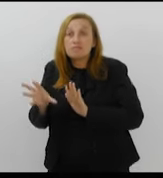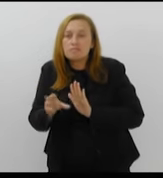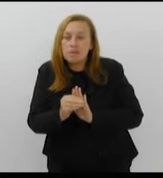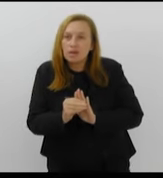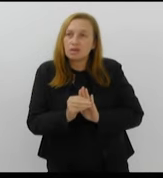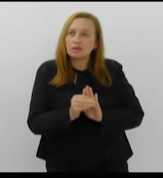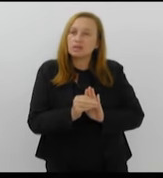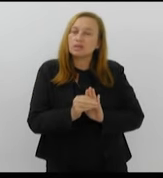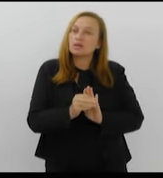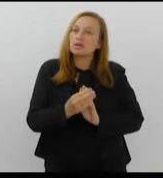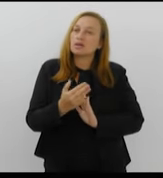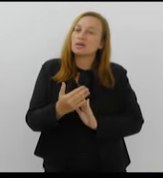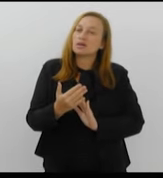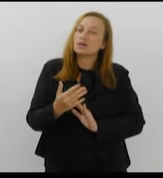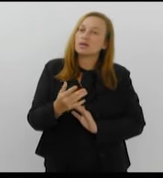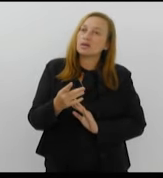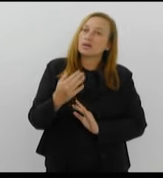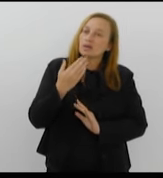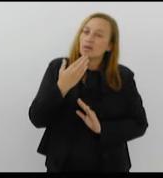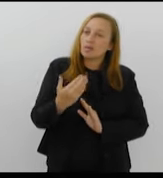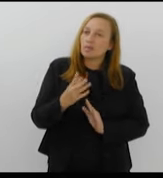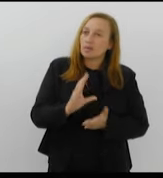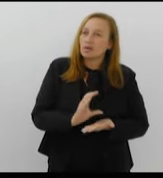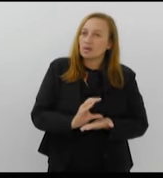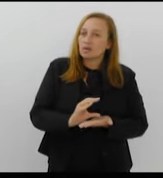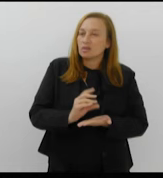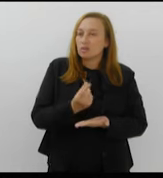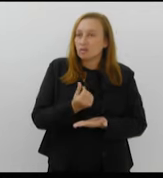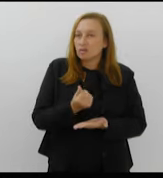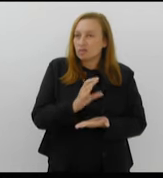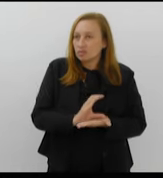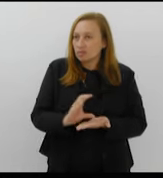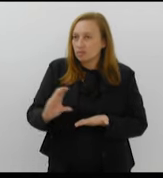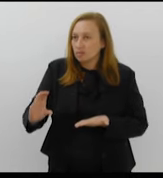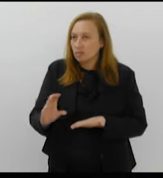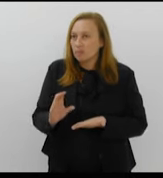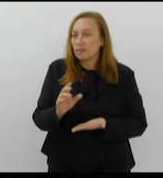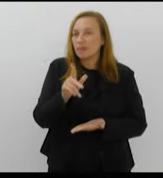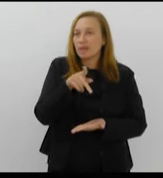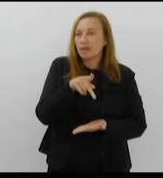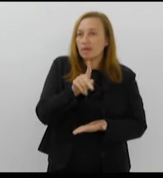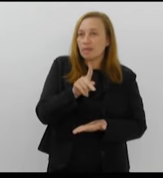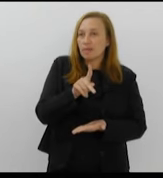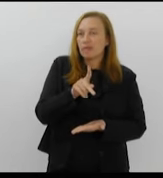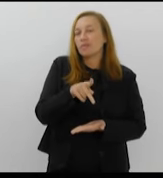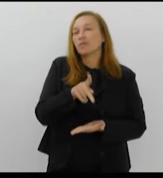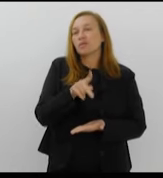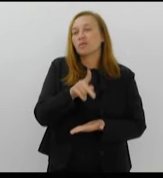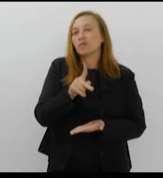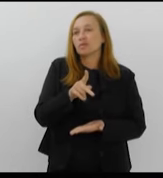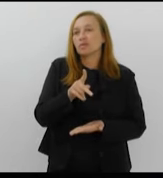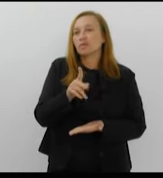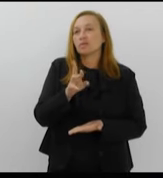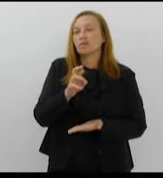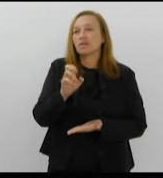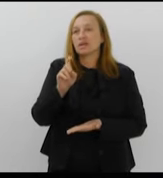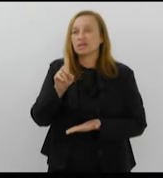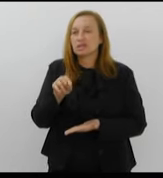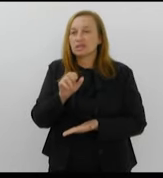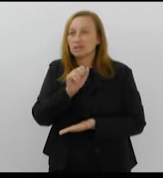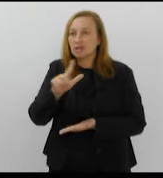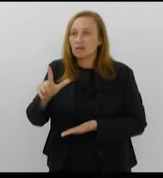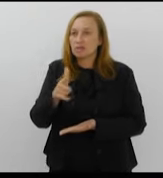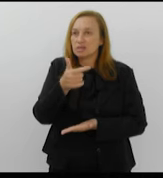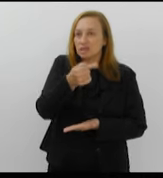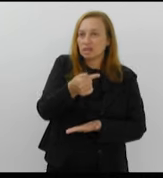que sugere a destinação de recursos provenientes dos royalties do pré-sal nas áreas de educação, 75%,